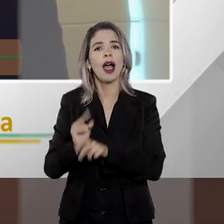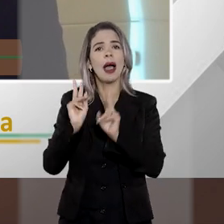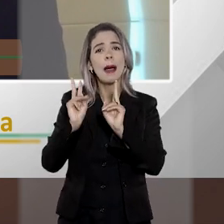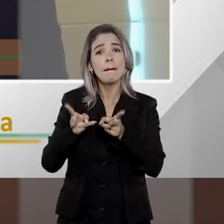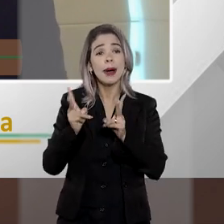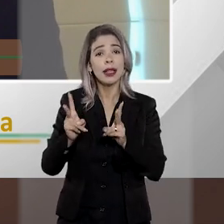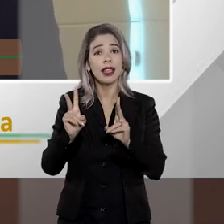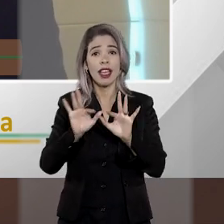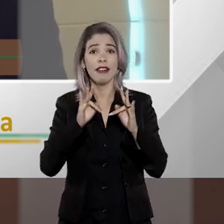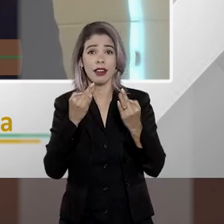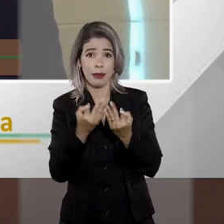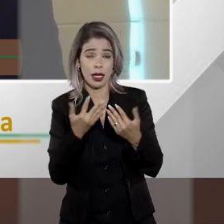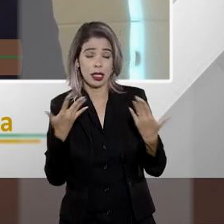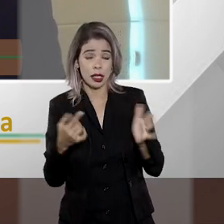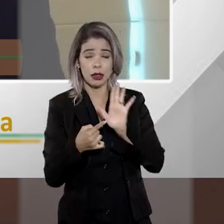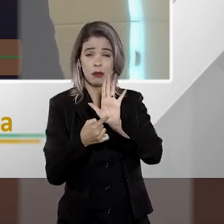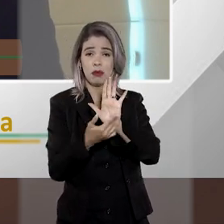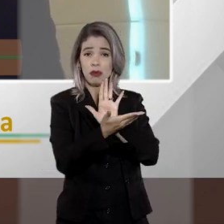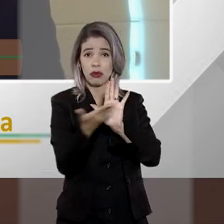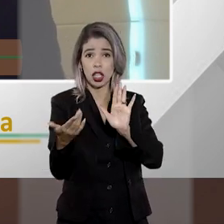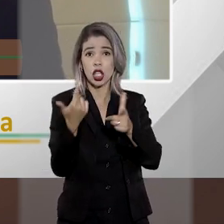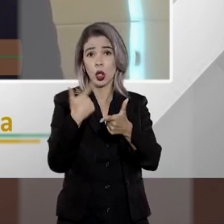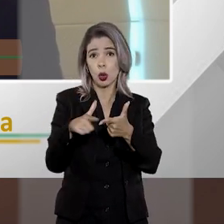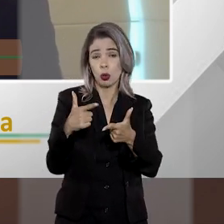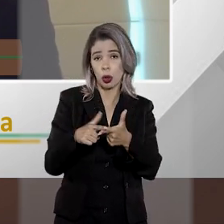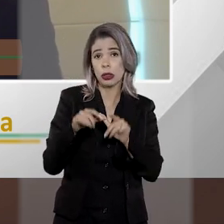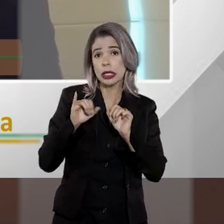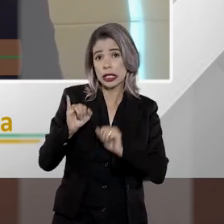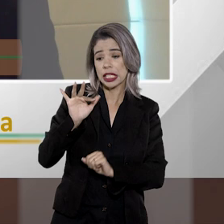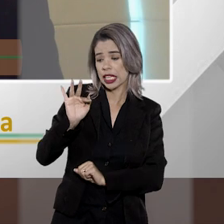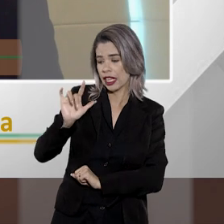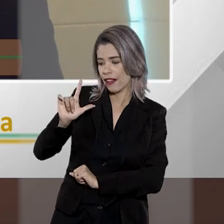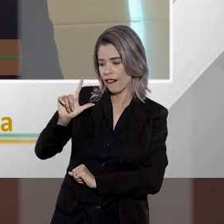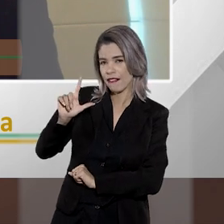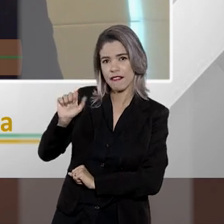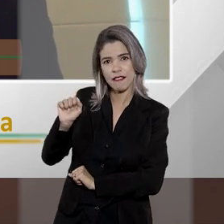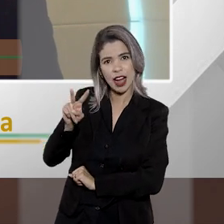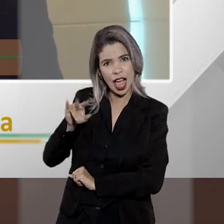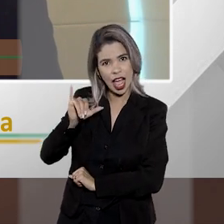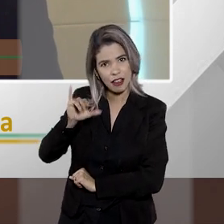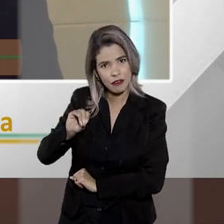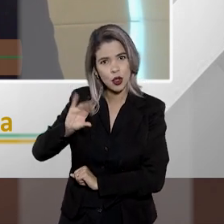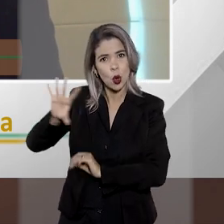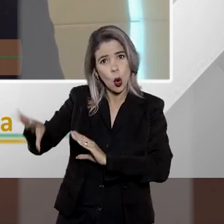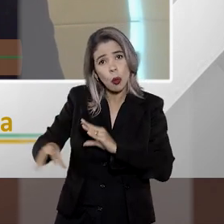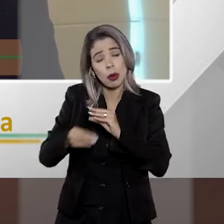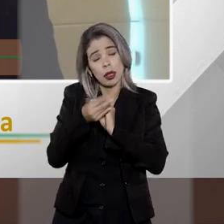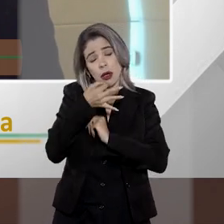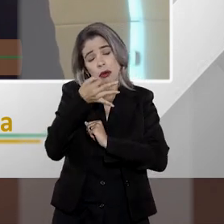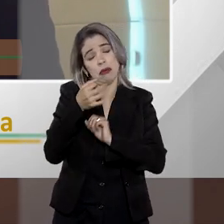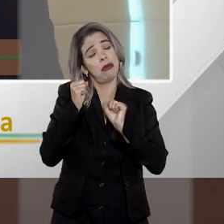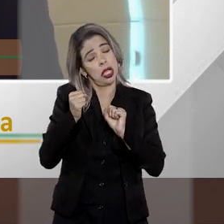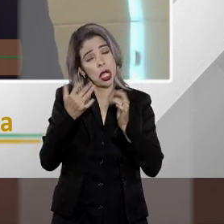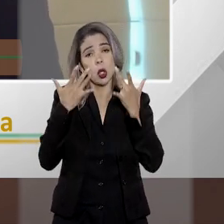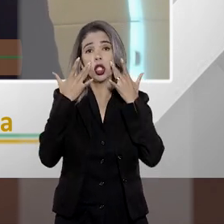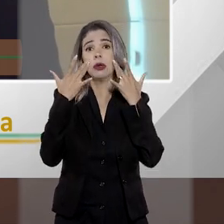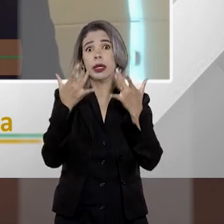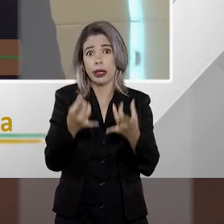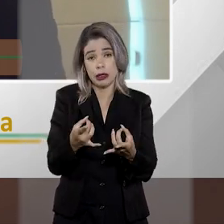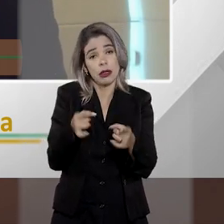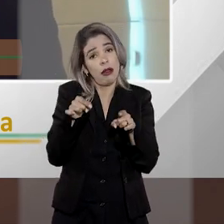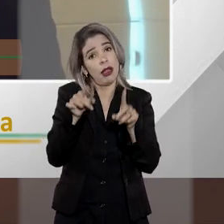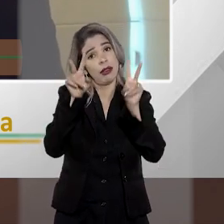Então são questões que eu problematizo aqui para vocês. Se o Flávio quiser, né, nos brindar também com comentários, eu chamaria